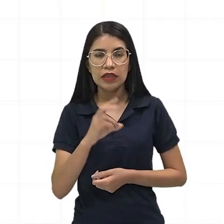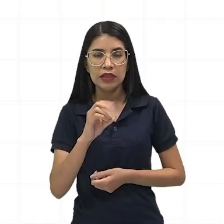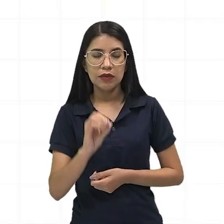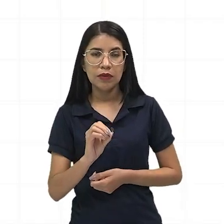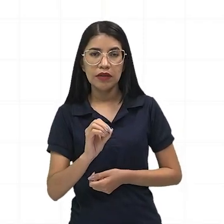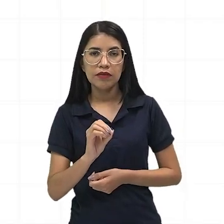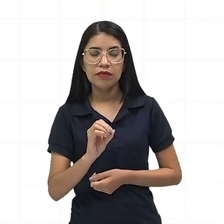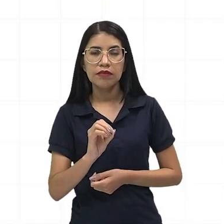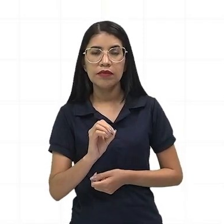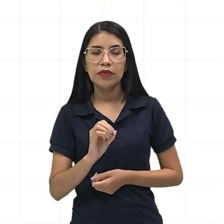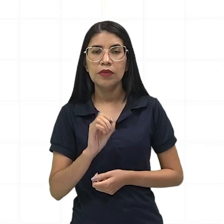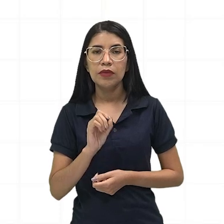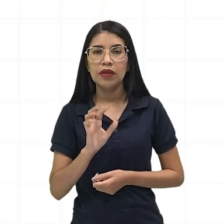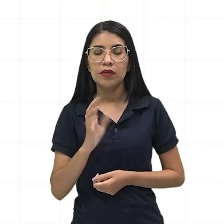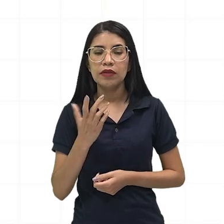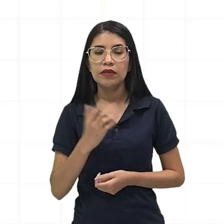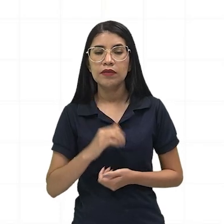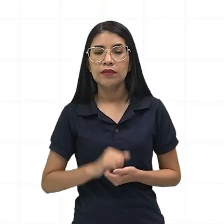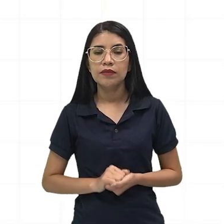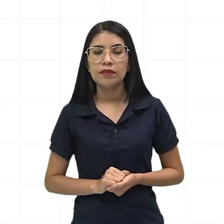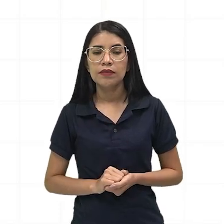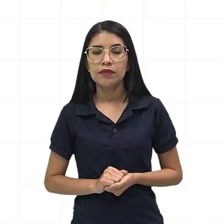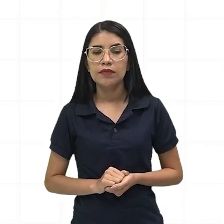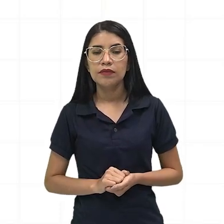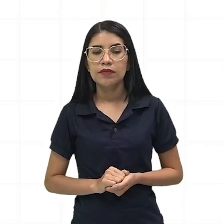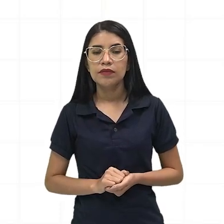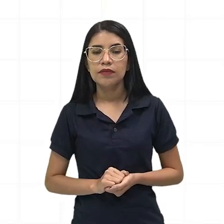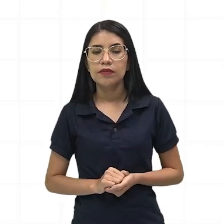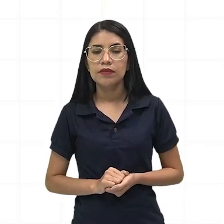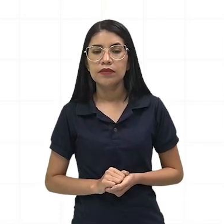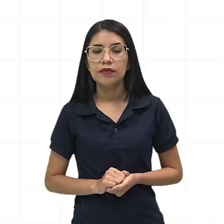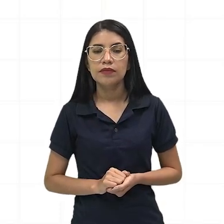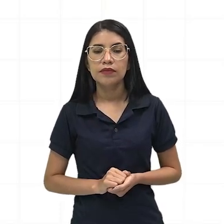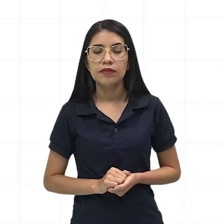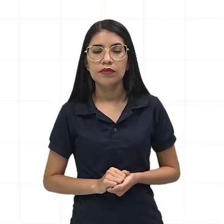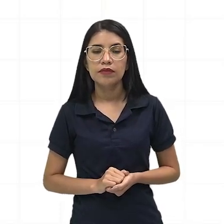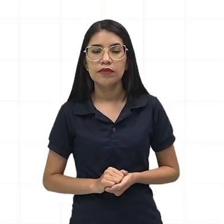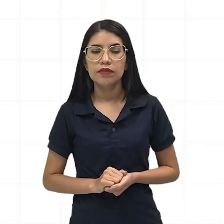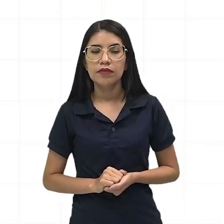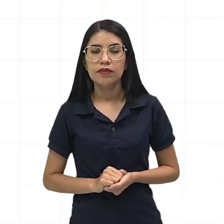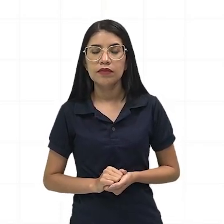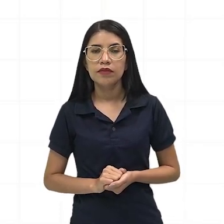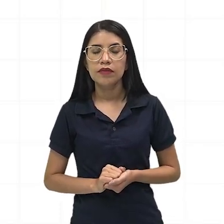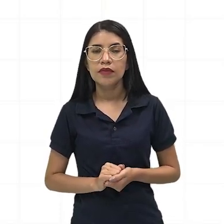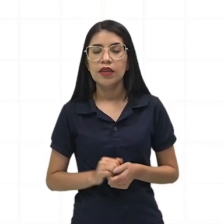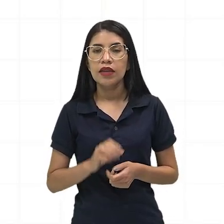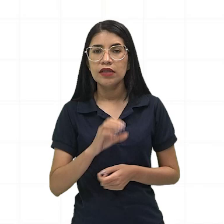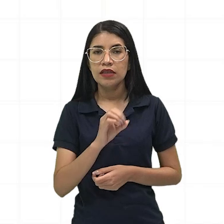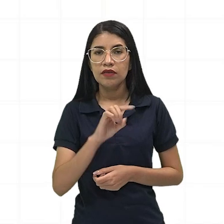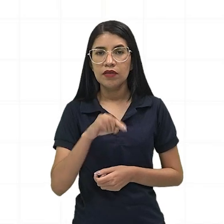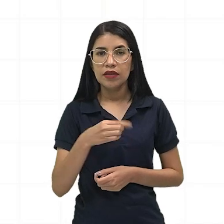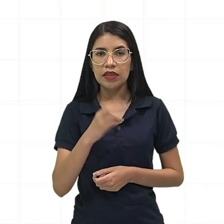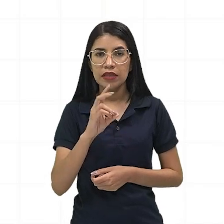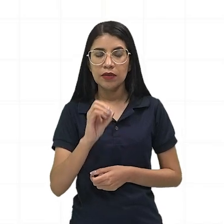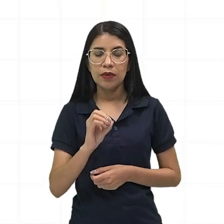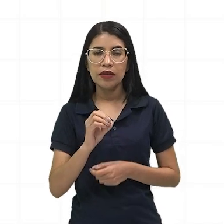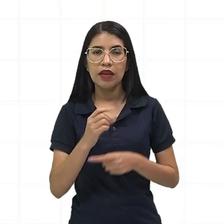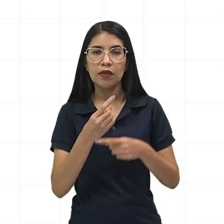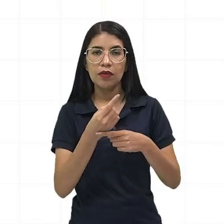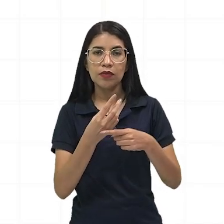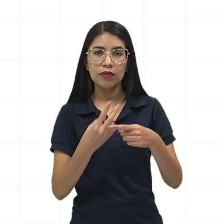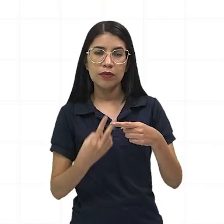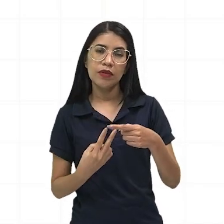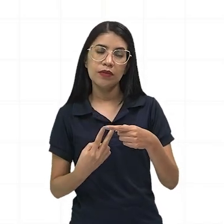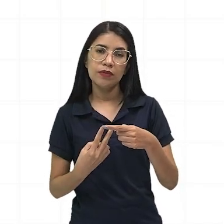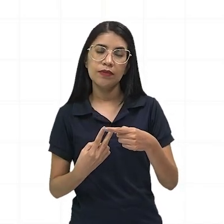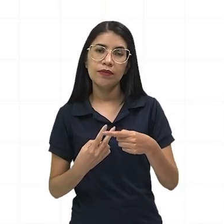por 0,50, 0,50 é igual a 1 meio. O que é 1 meio? É a metade. Então, quando você